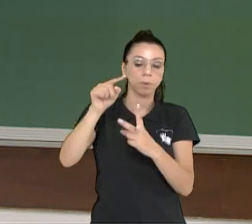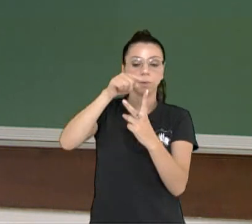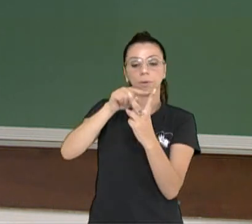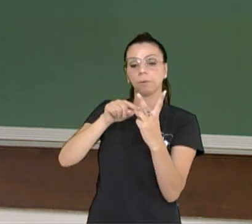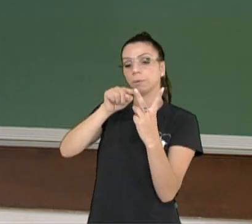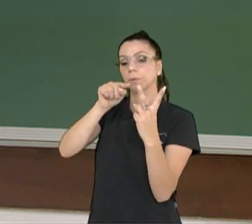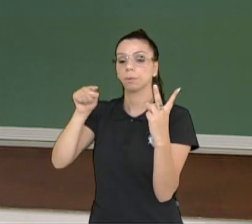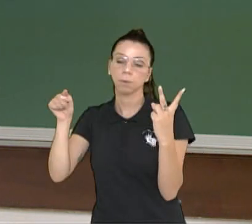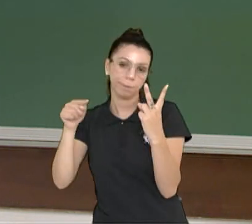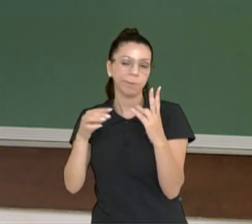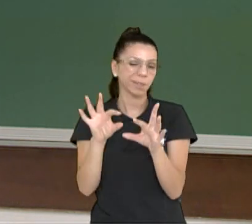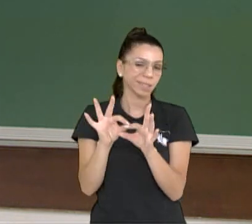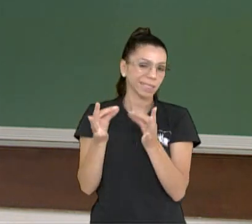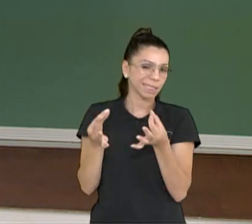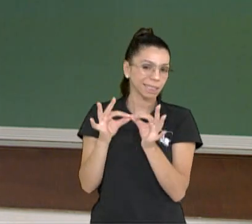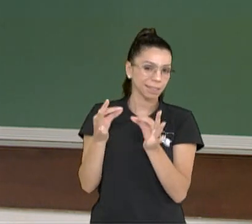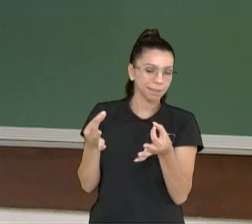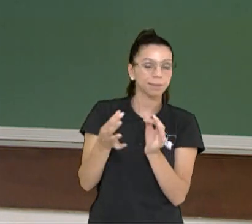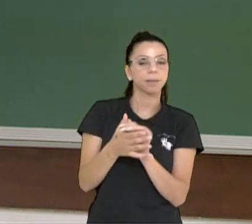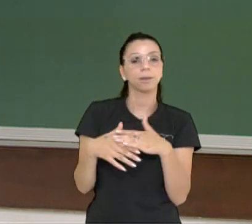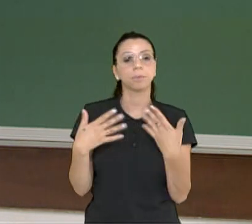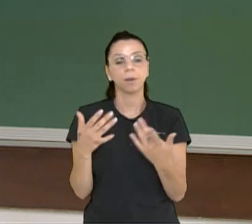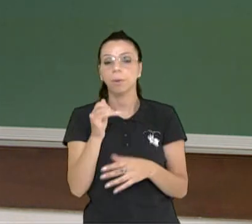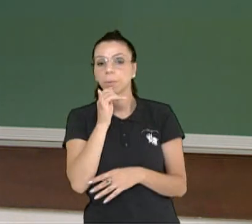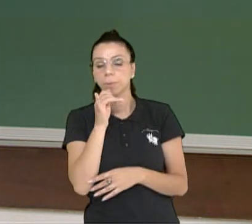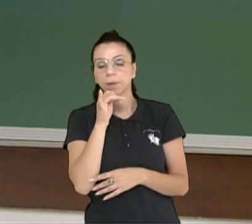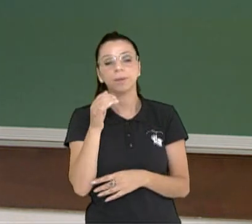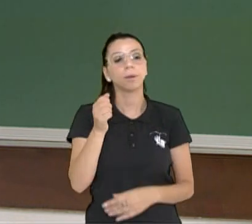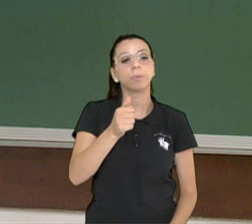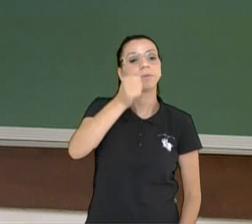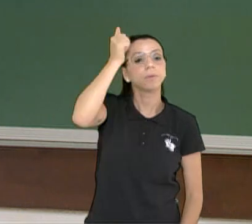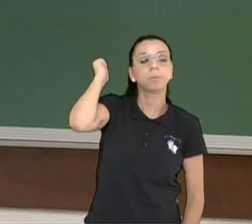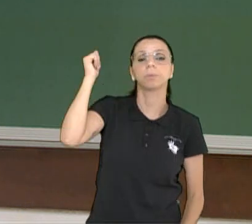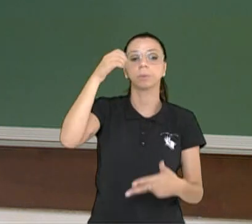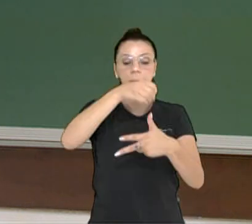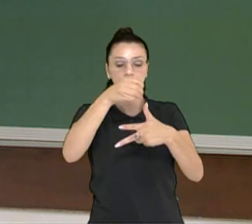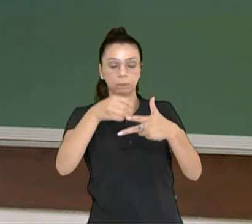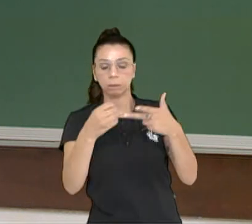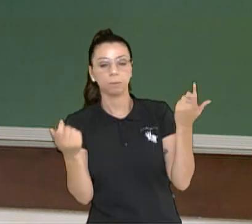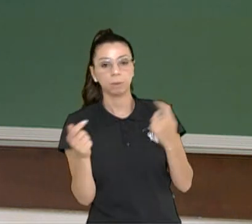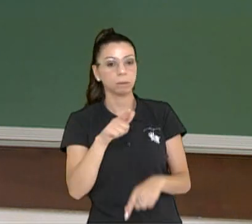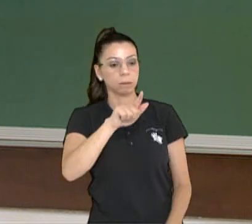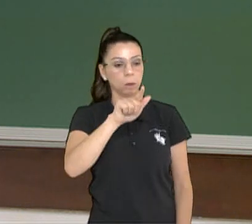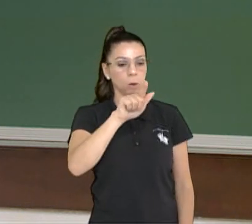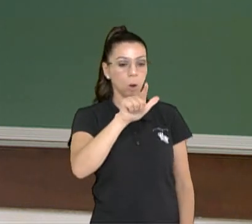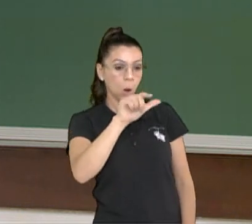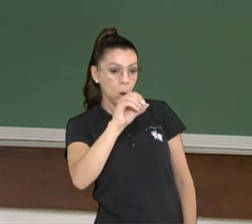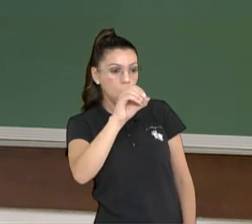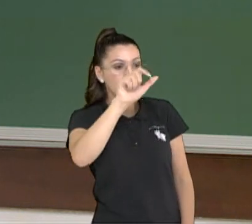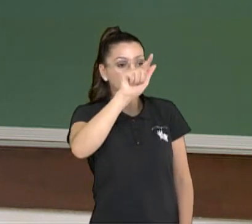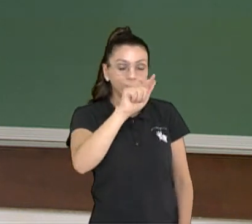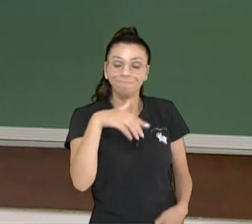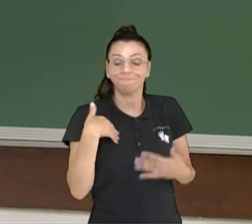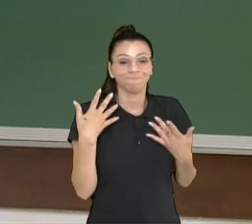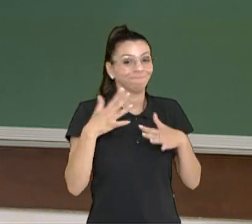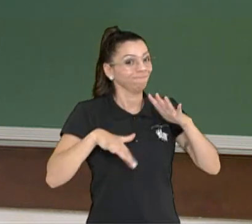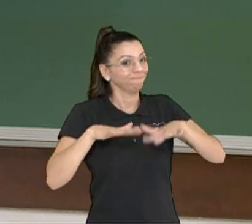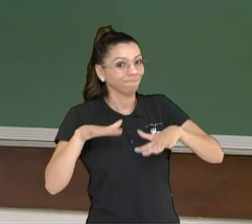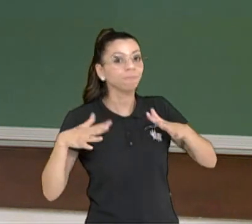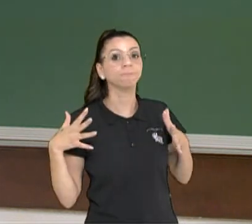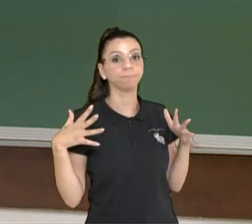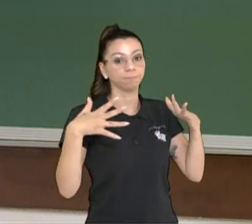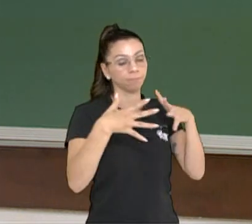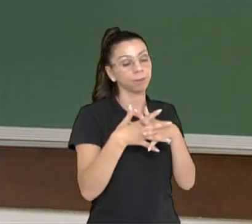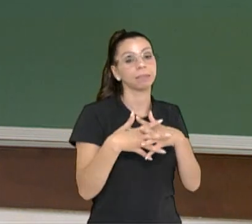ela é mais simples do que você, naquela hora de Enem, vestibular, ter que calcular um logaritmo e, às vezes, pode acabar se confundindo, né?